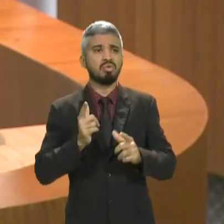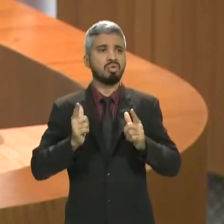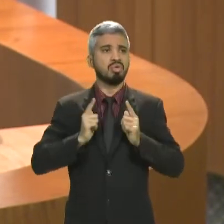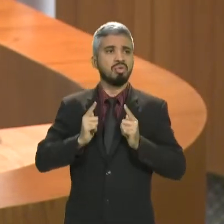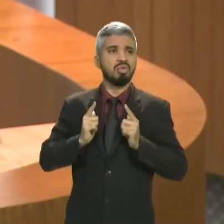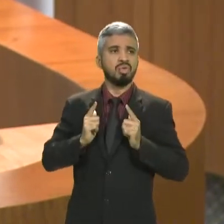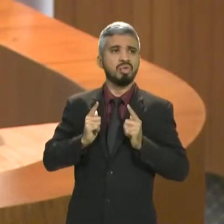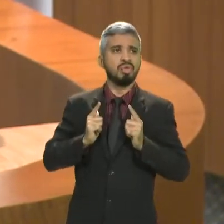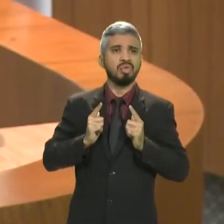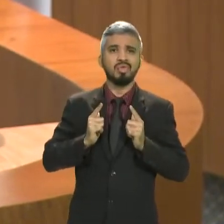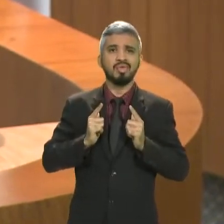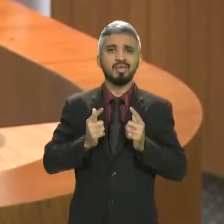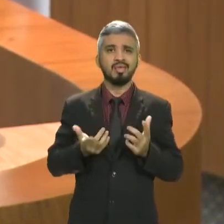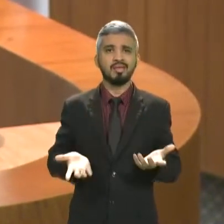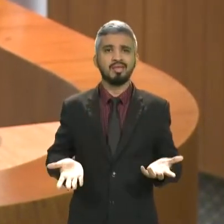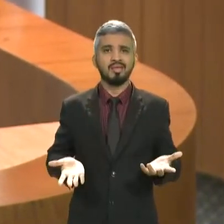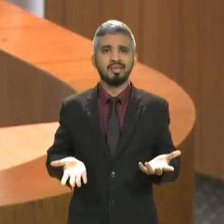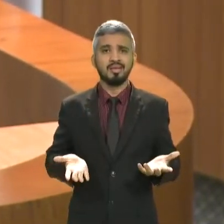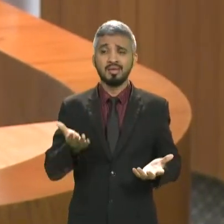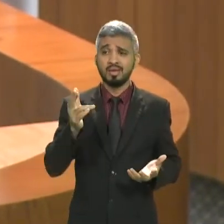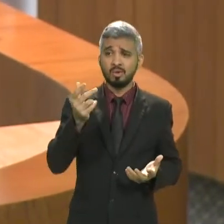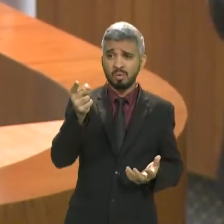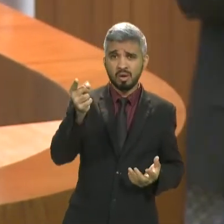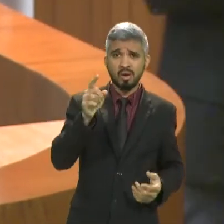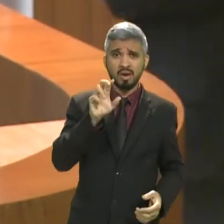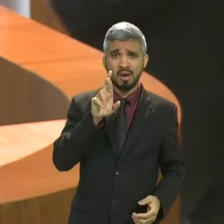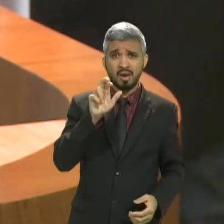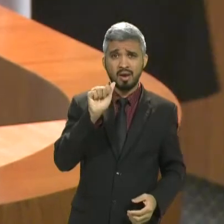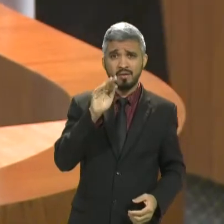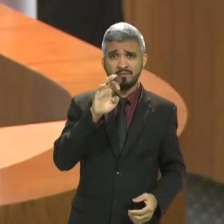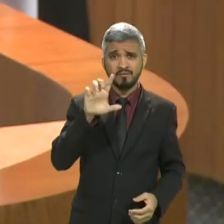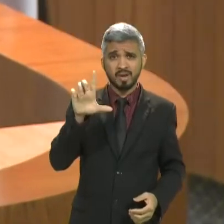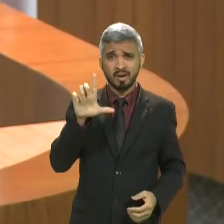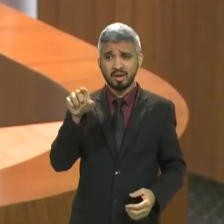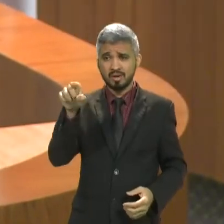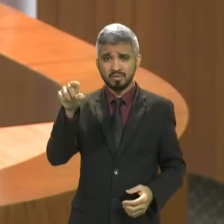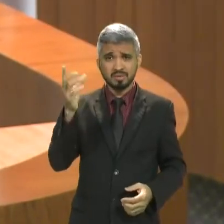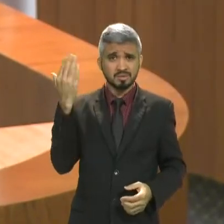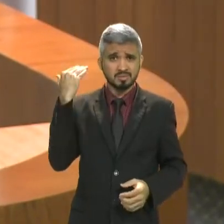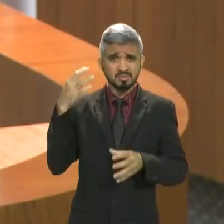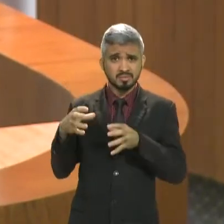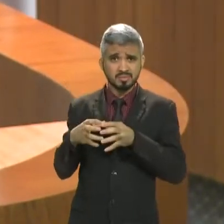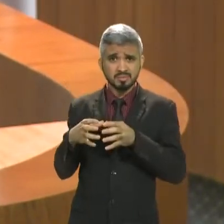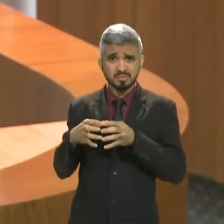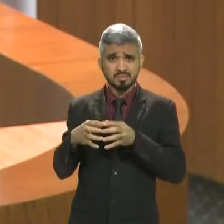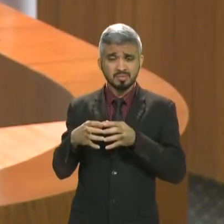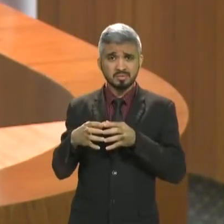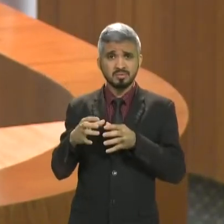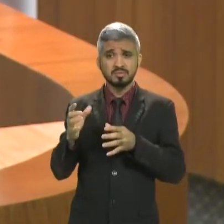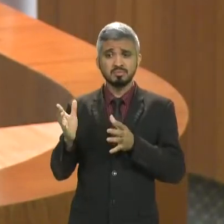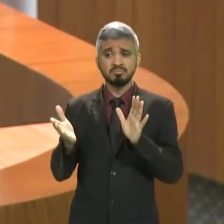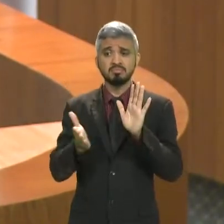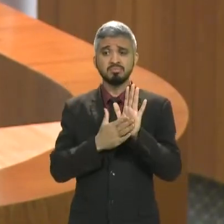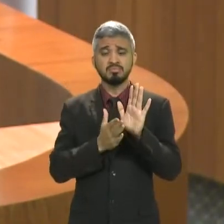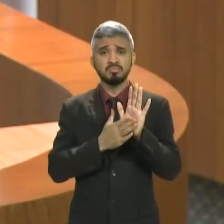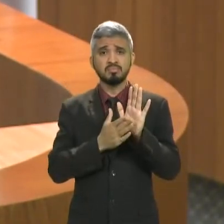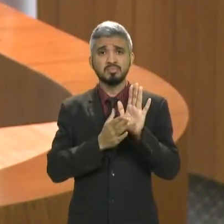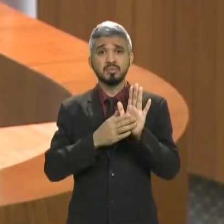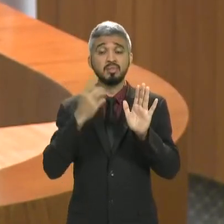De forma como Vossa Excelência, Rafael, quando eu era do bloco, você trazia matérias aqui para esta casa, que era para a gente votar sem mesmo nenhum deputado